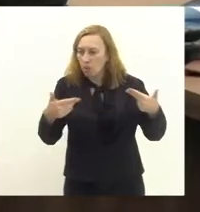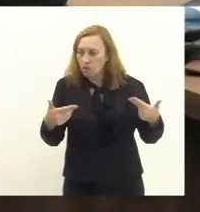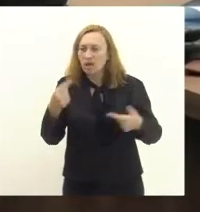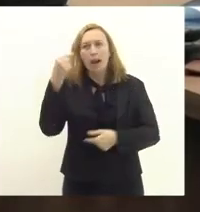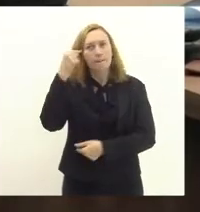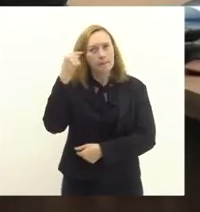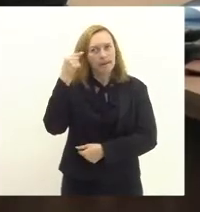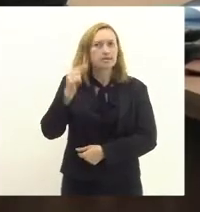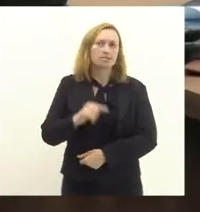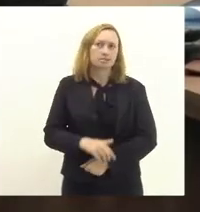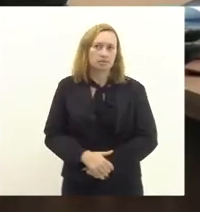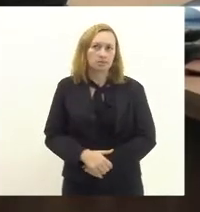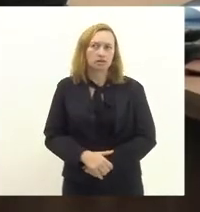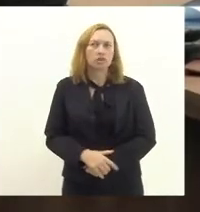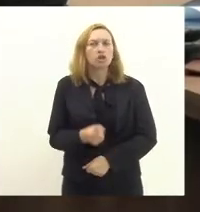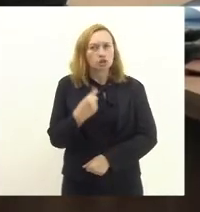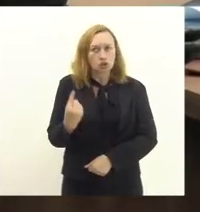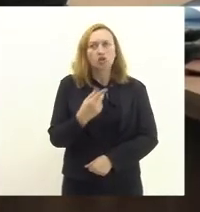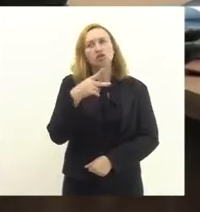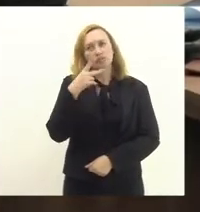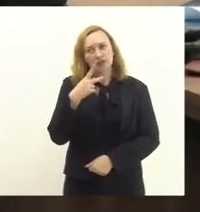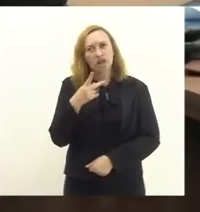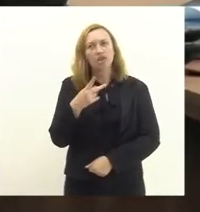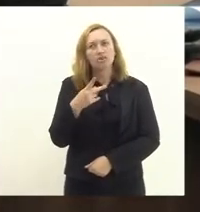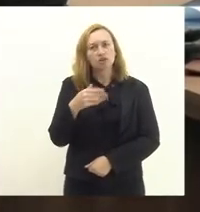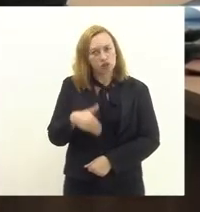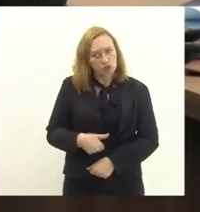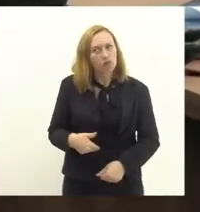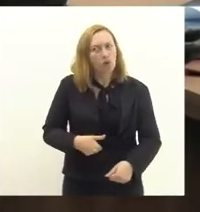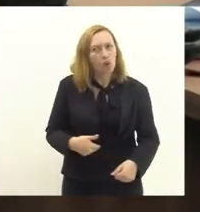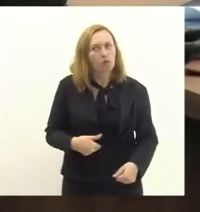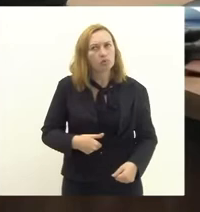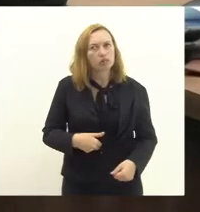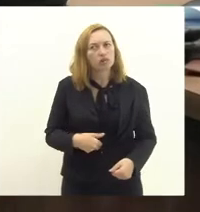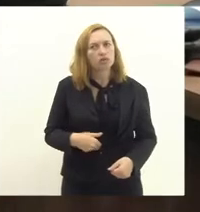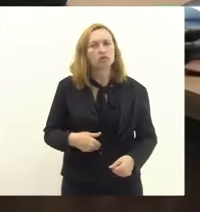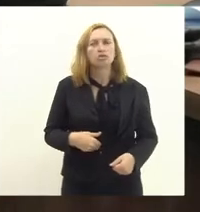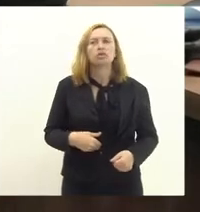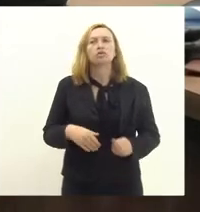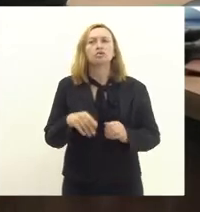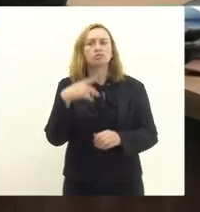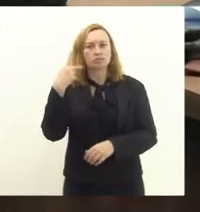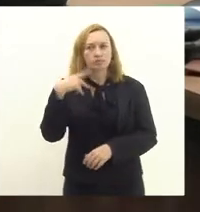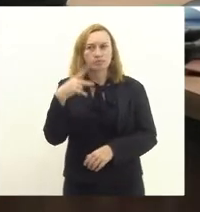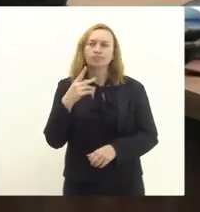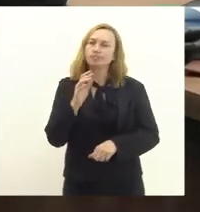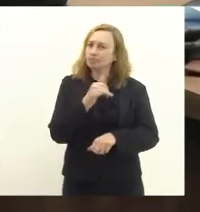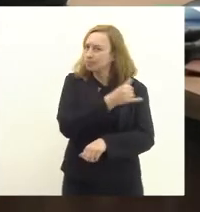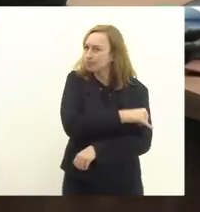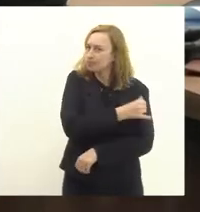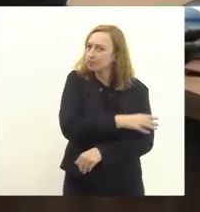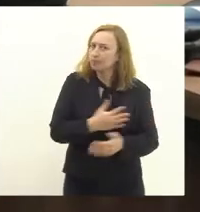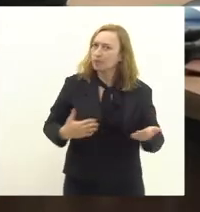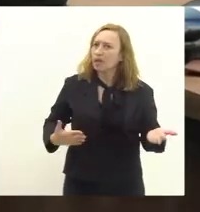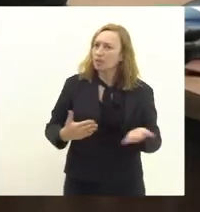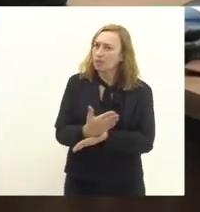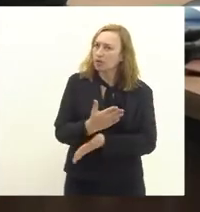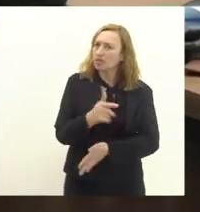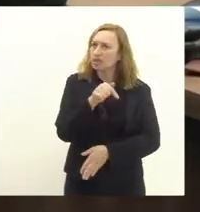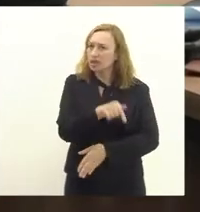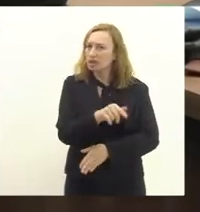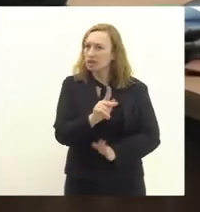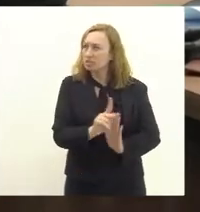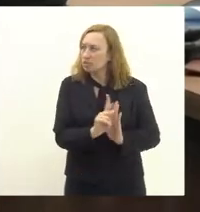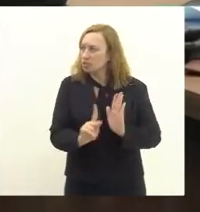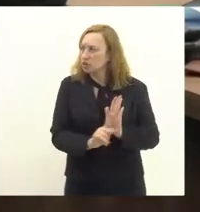pensem nisso. Nós estamos falando de fome, e o Parlamento do Rio de Janeiro, aprovando esse projeto,